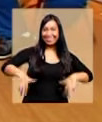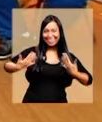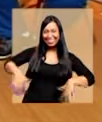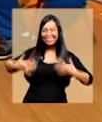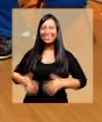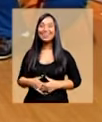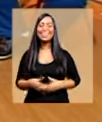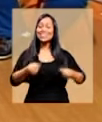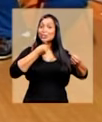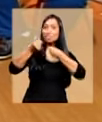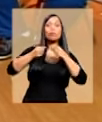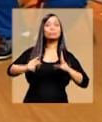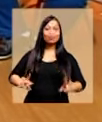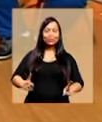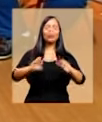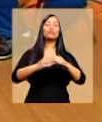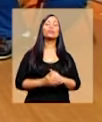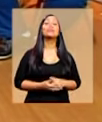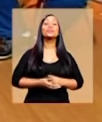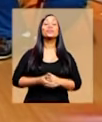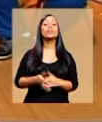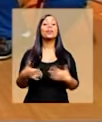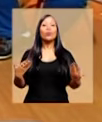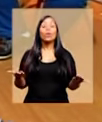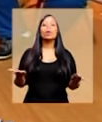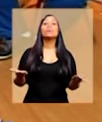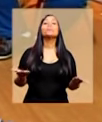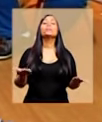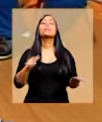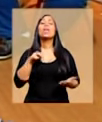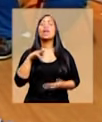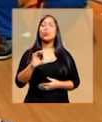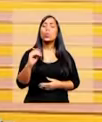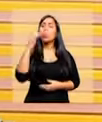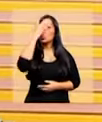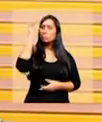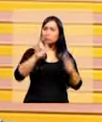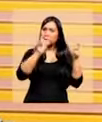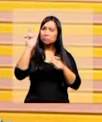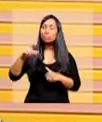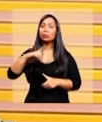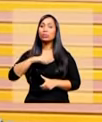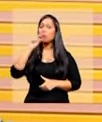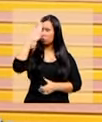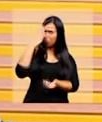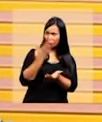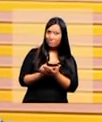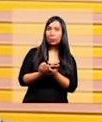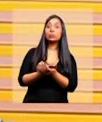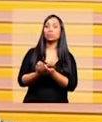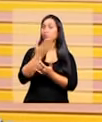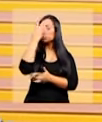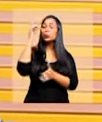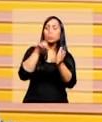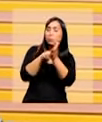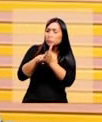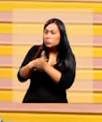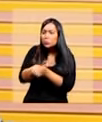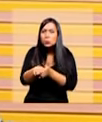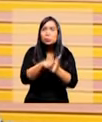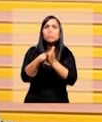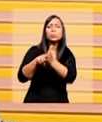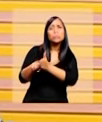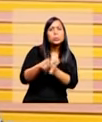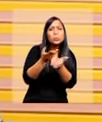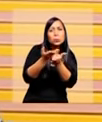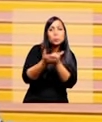fica? Exatamente. O debate continua. Exatamente, o debate continua. Ô, Érico, as pessoas têm uma crença que as pessoas, pesquisas